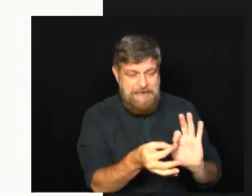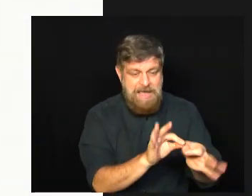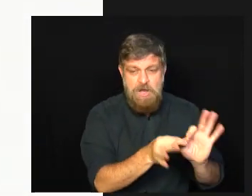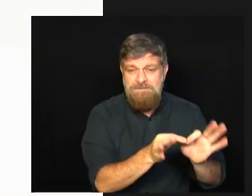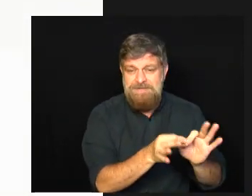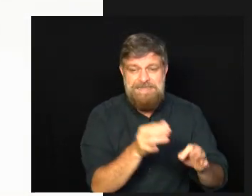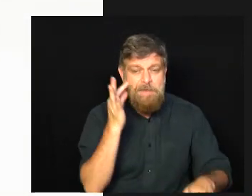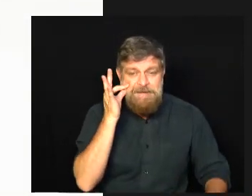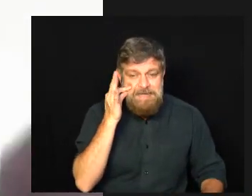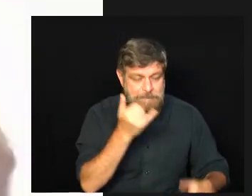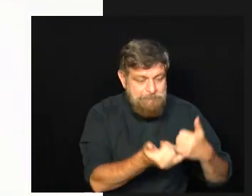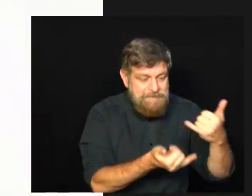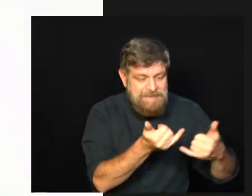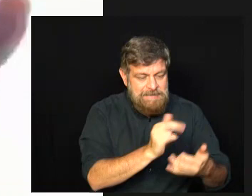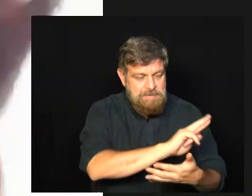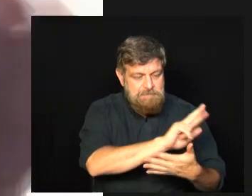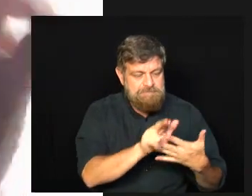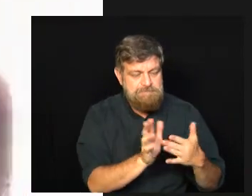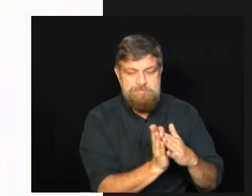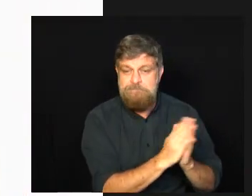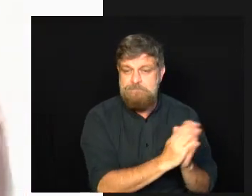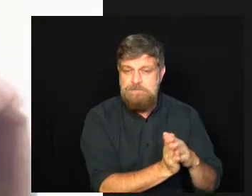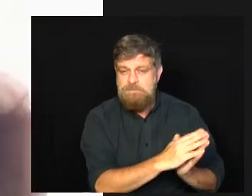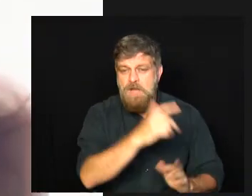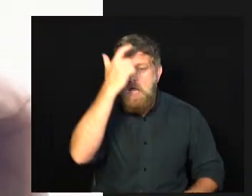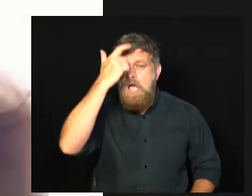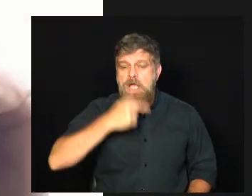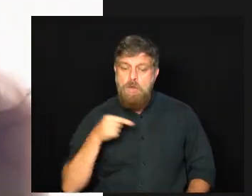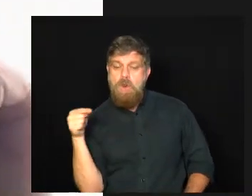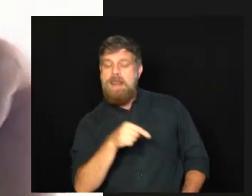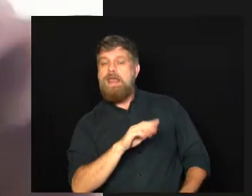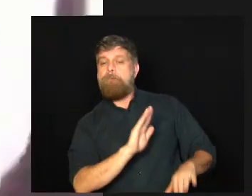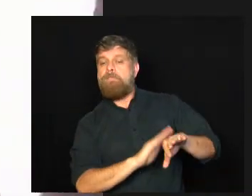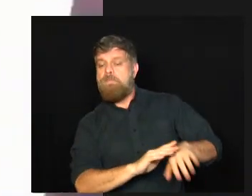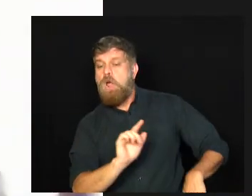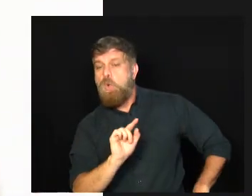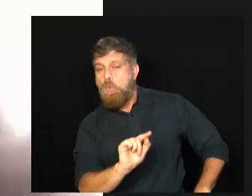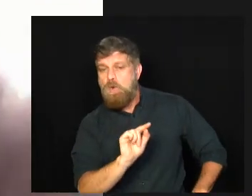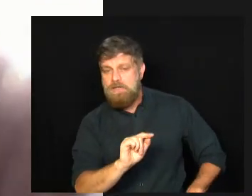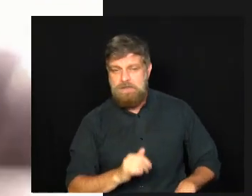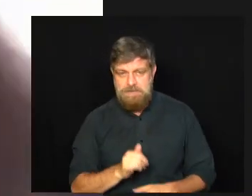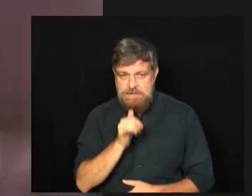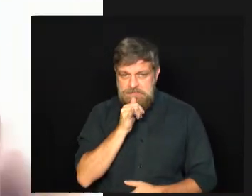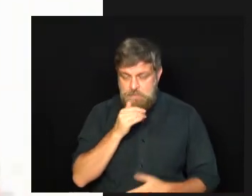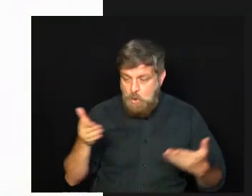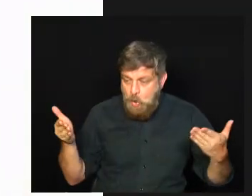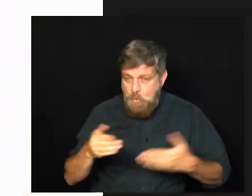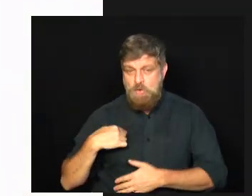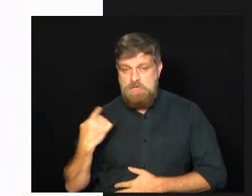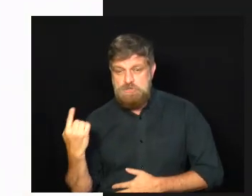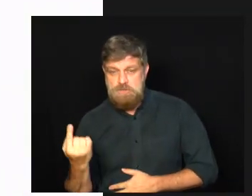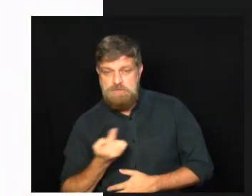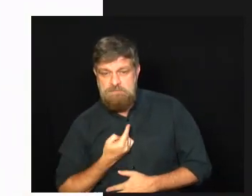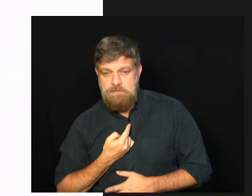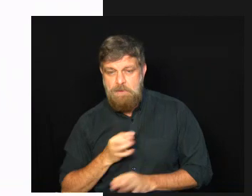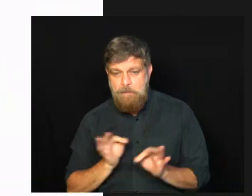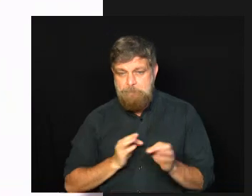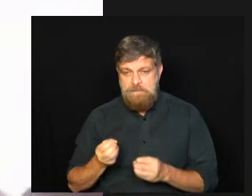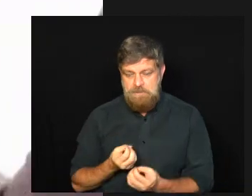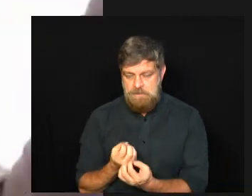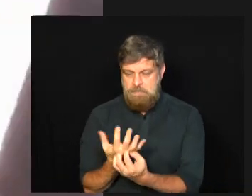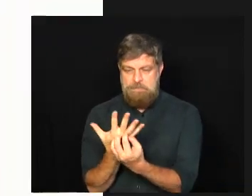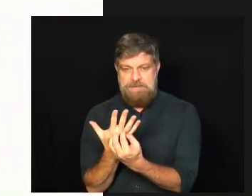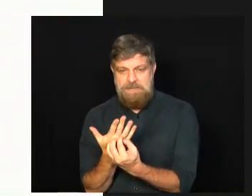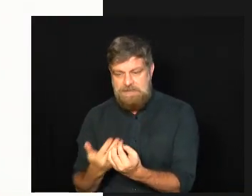Preservar Brincando. O que eu fazia nessa oficina? Por exemplo, hoje nós vamos fazer uma peteca,